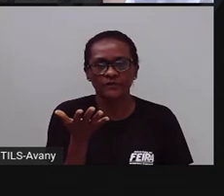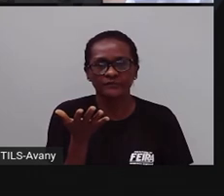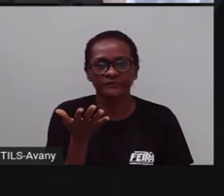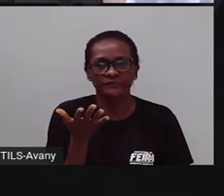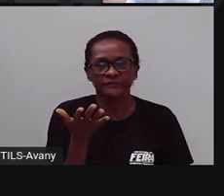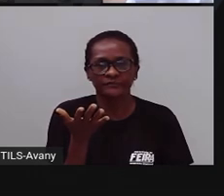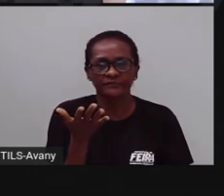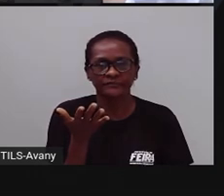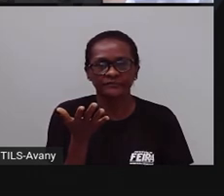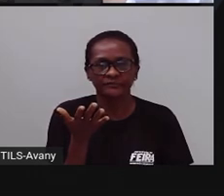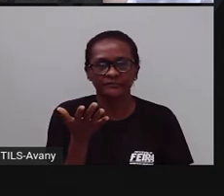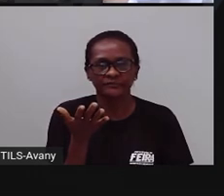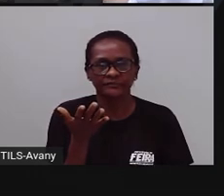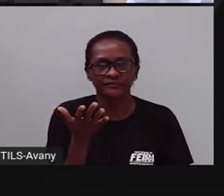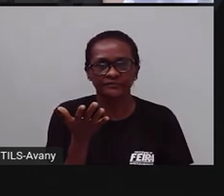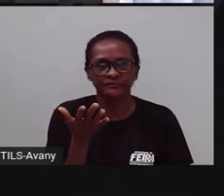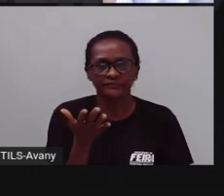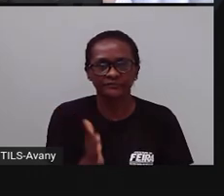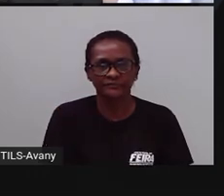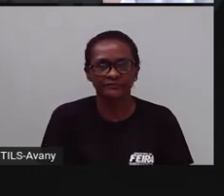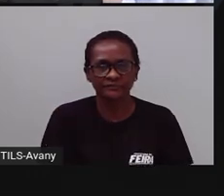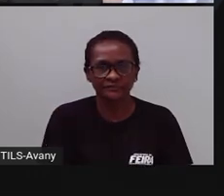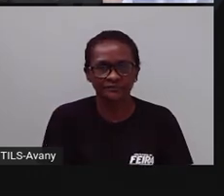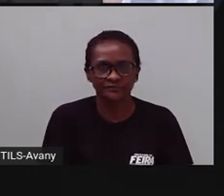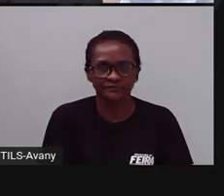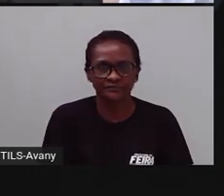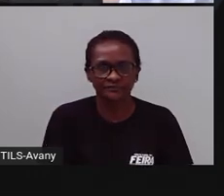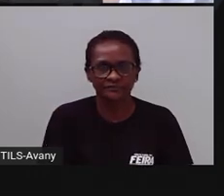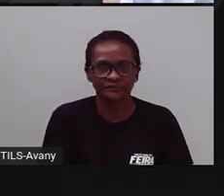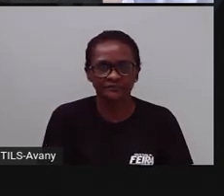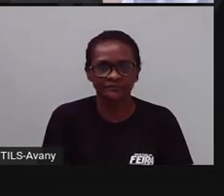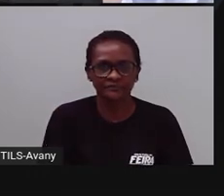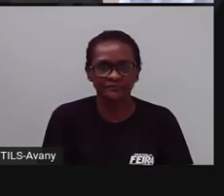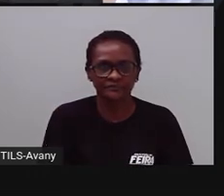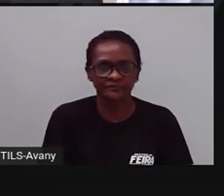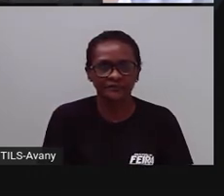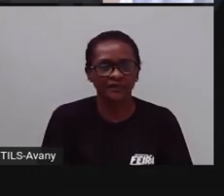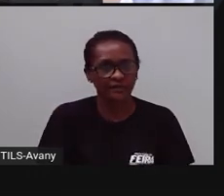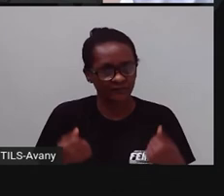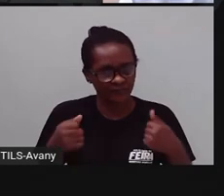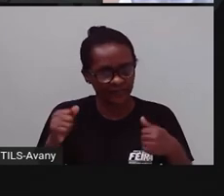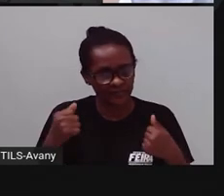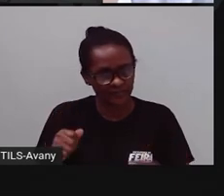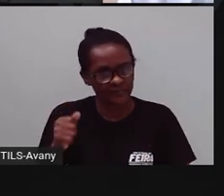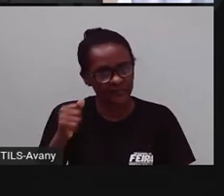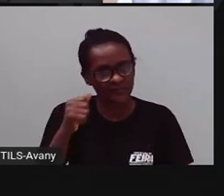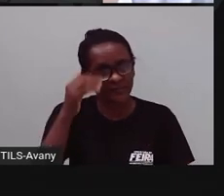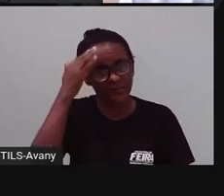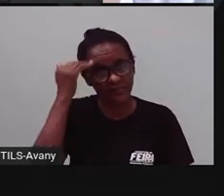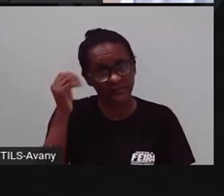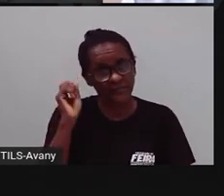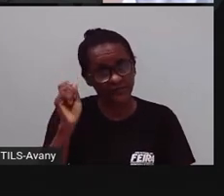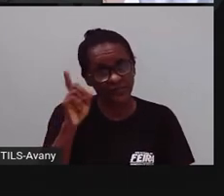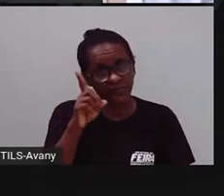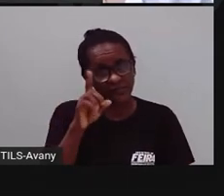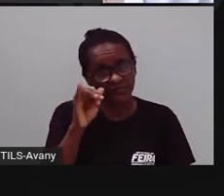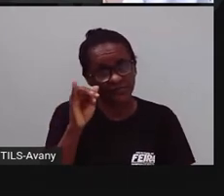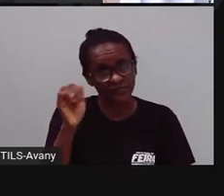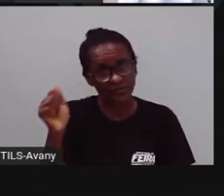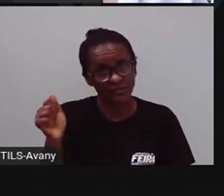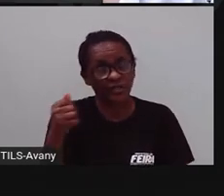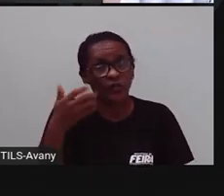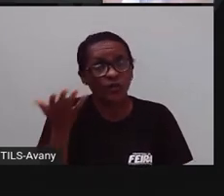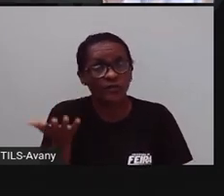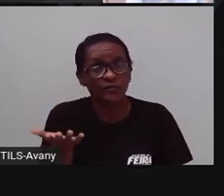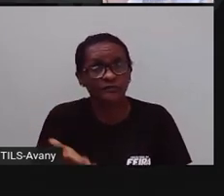comemorar a festa de aniversário de Adriana a pessoas convidados vão saber o dia em que vai acontecer não Então a prova colocar aqui um